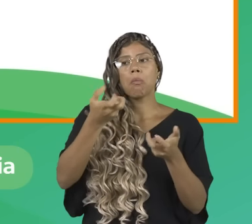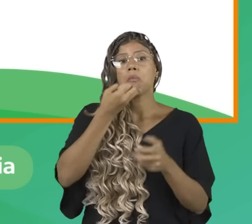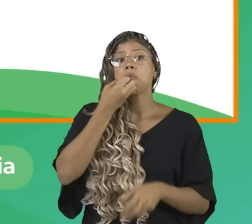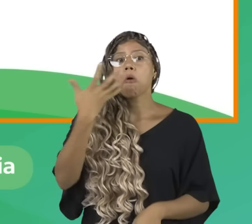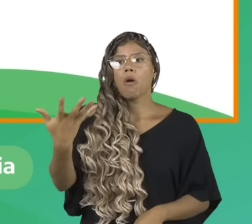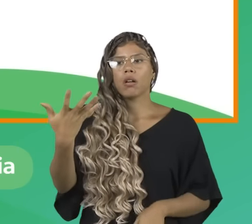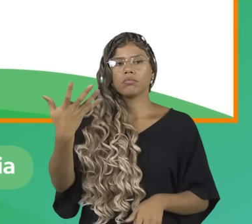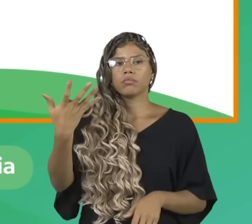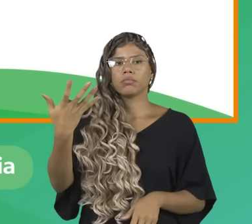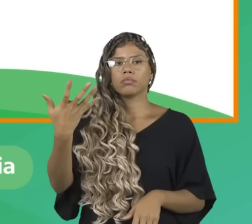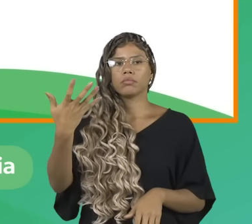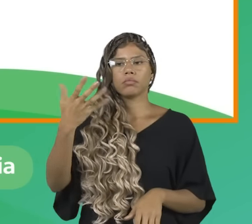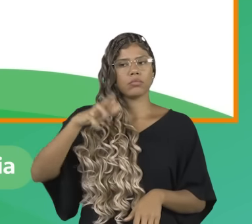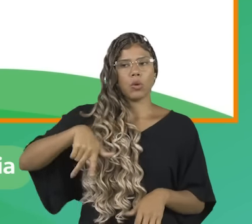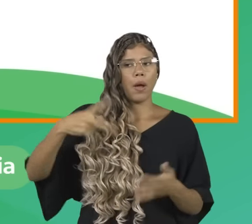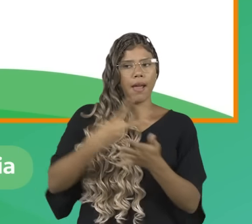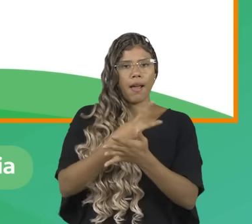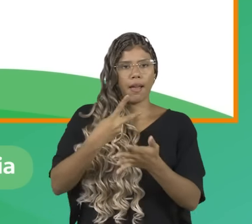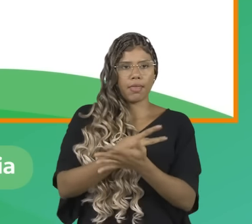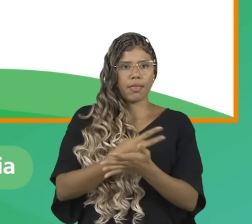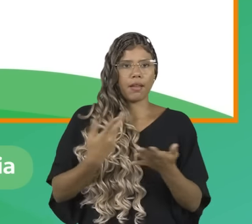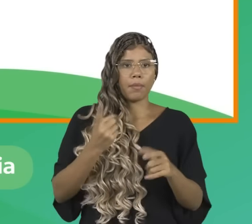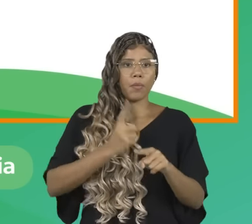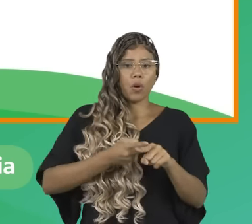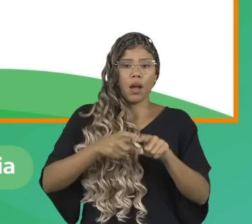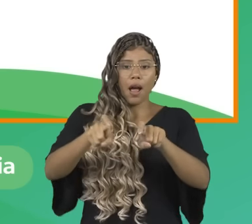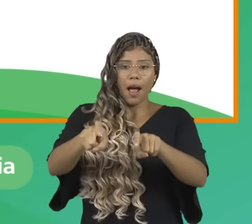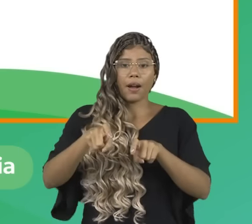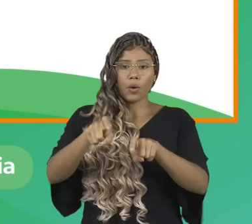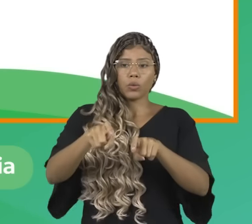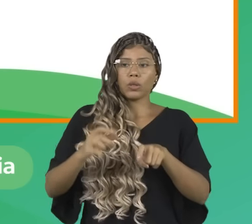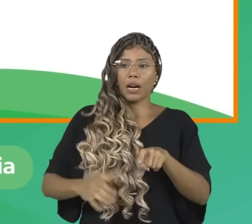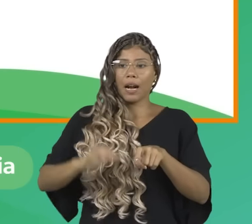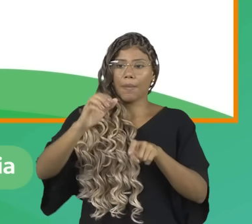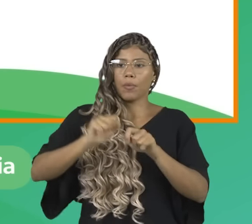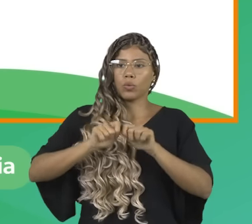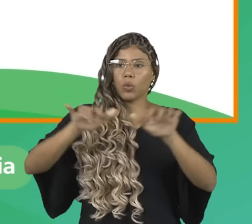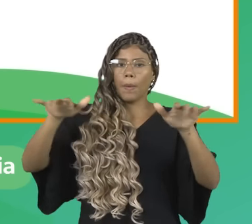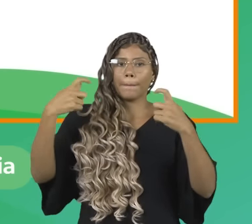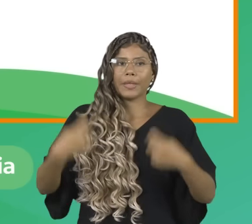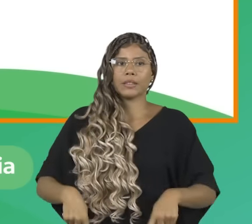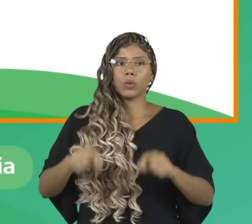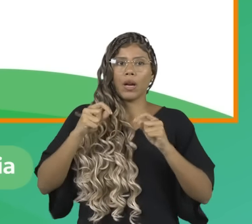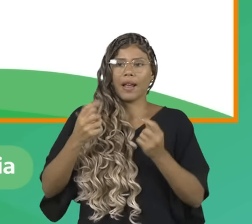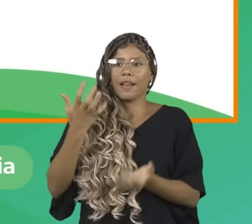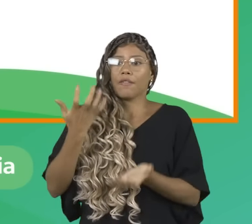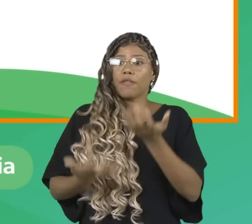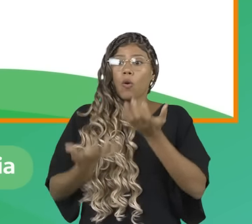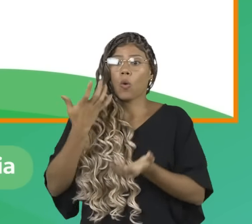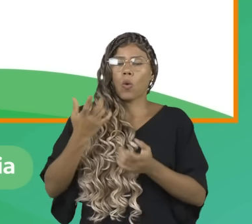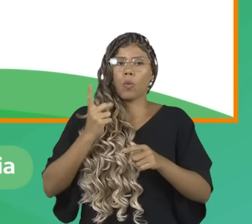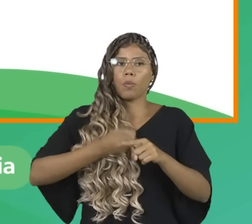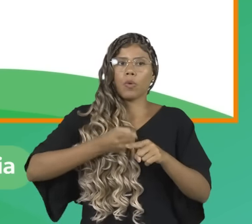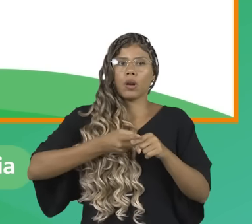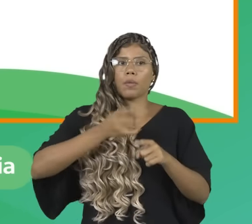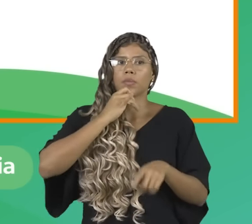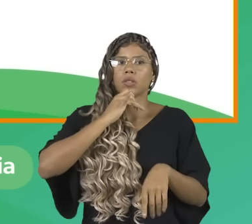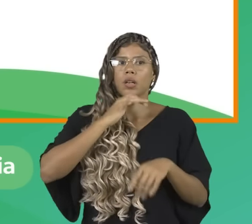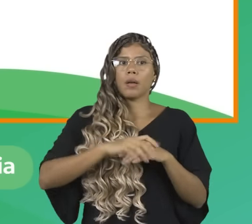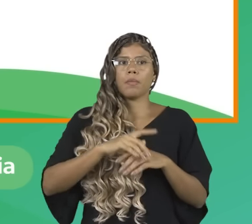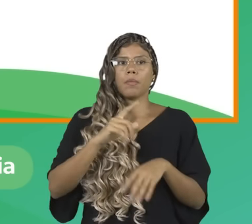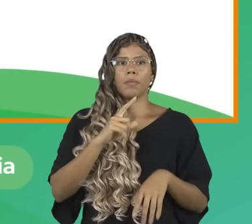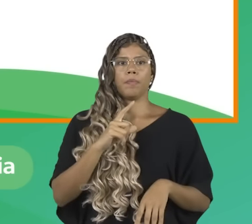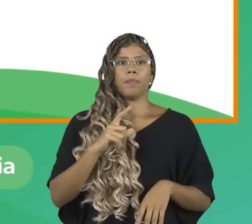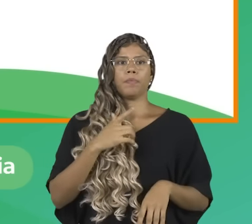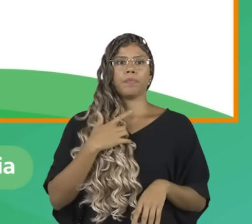a emissão de carbono inclui queimas. Como assim? Em vários tipos de rotações de cultura, envolve a retirada de